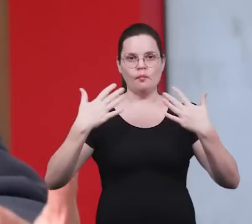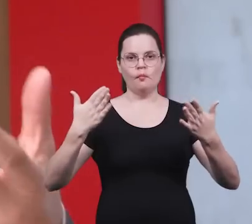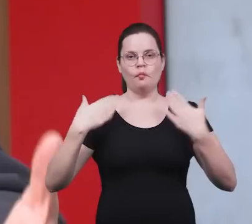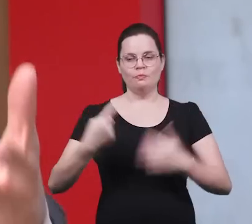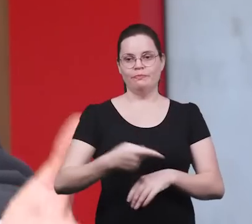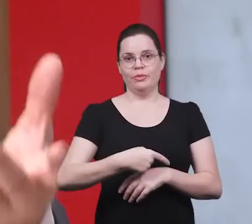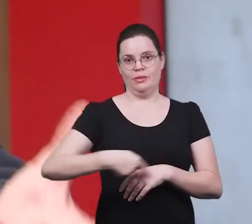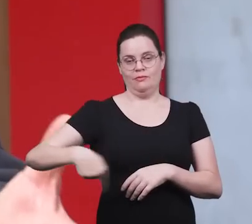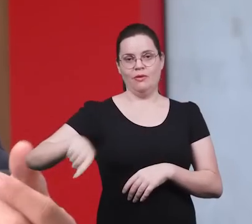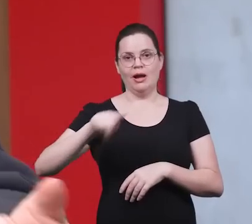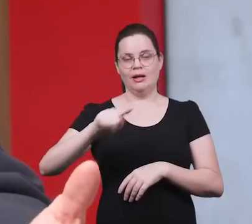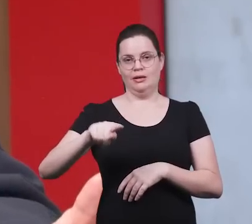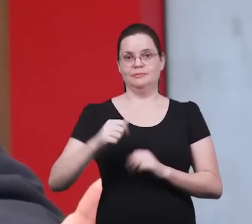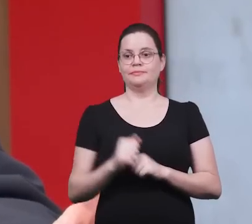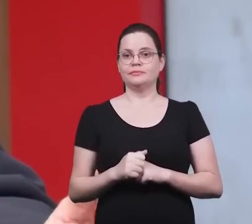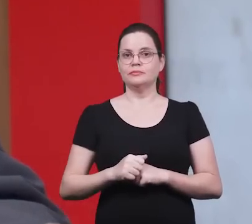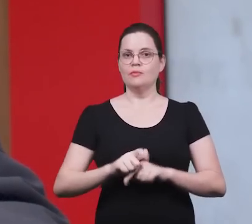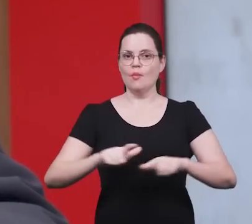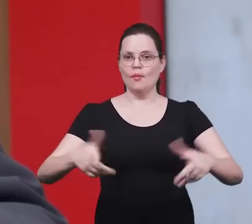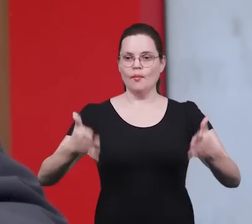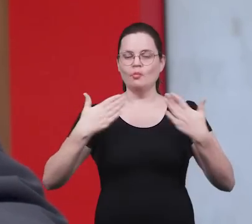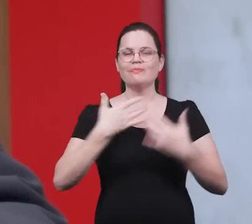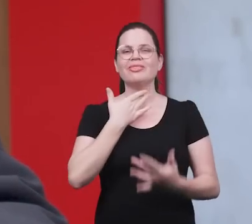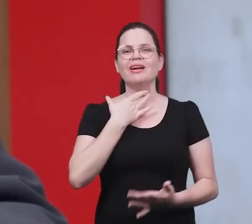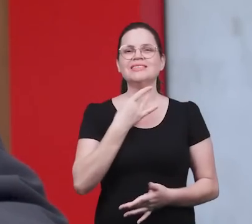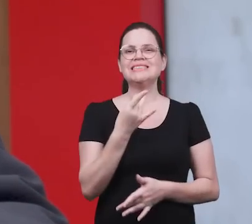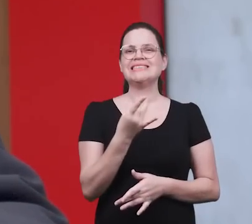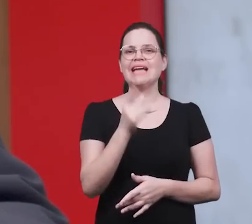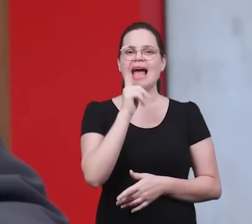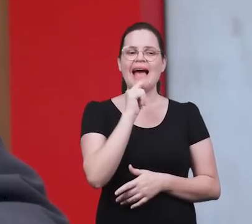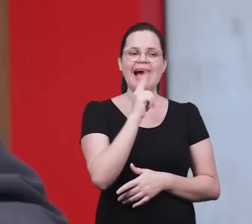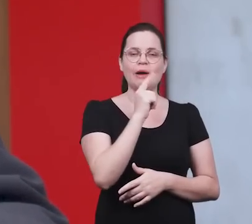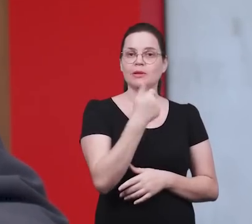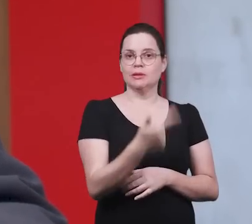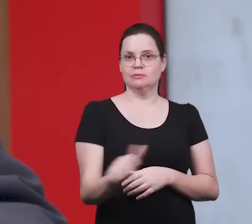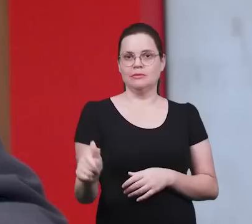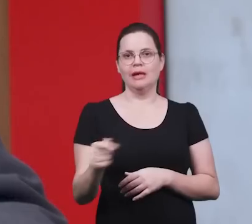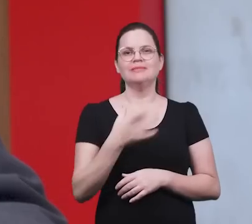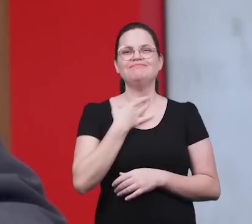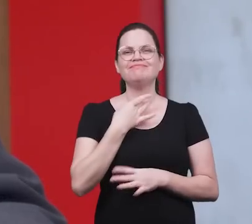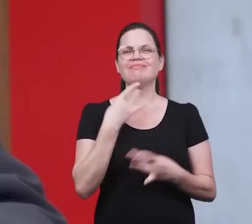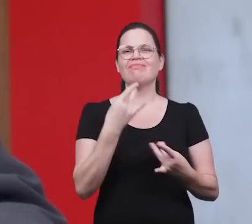sede, não havia água próximo de onde eles estavam. E eles